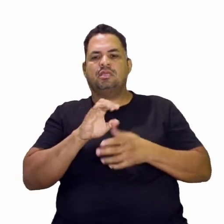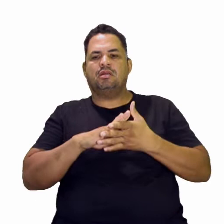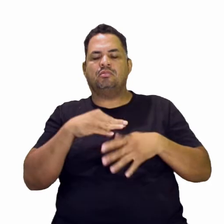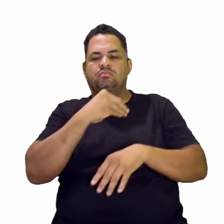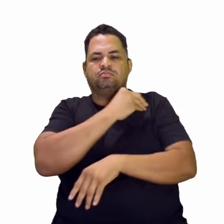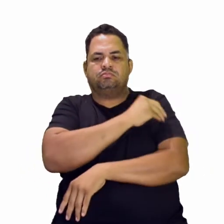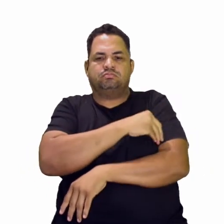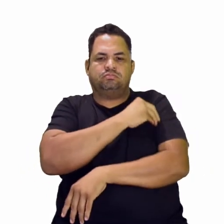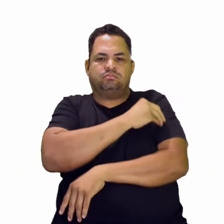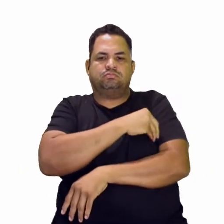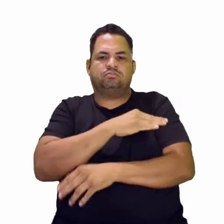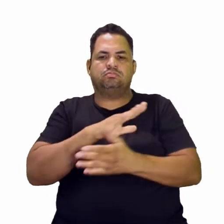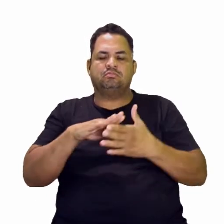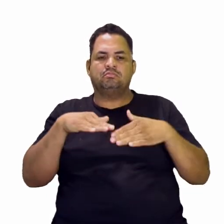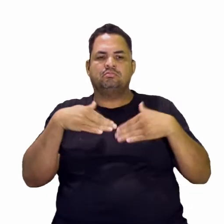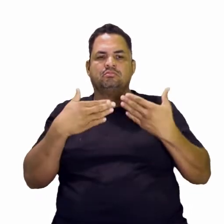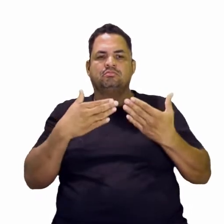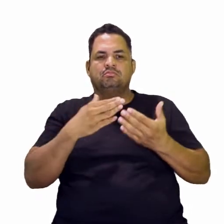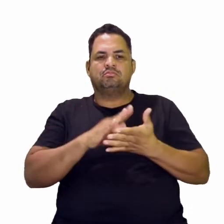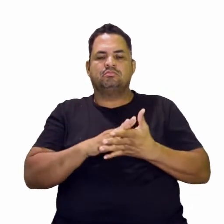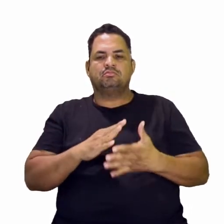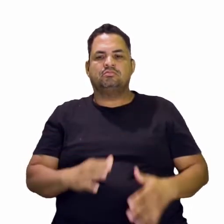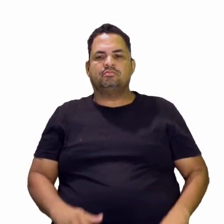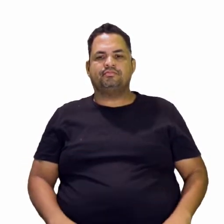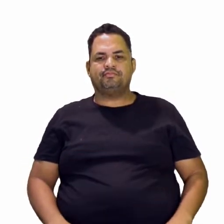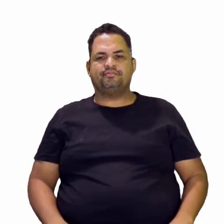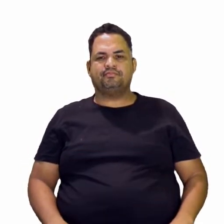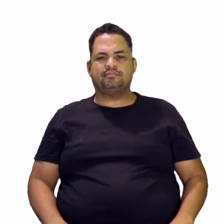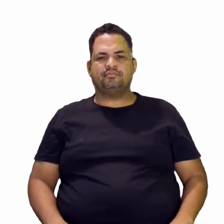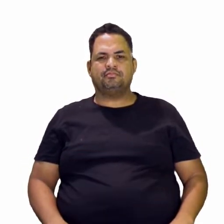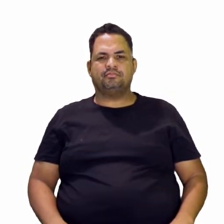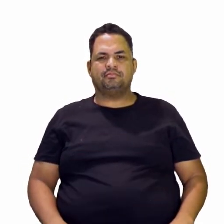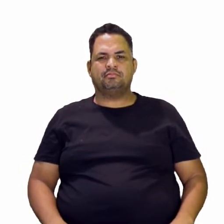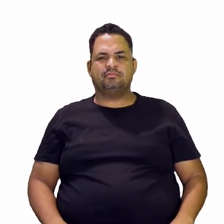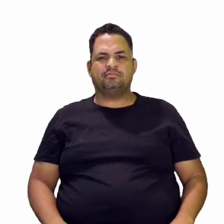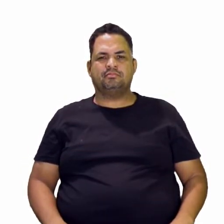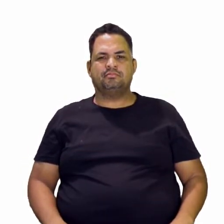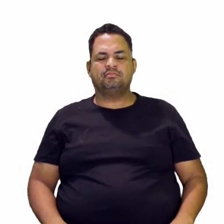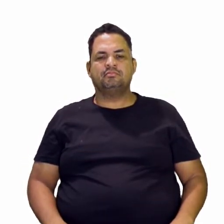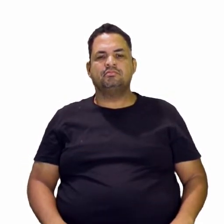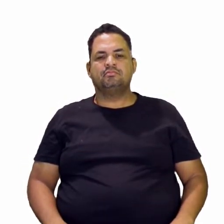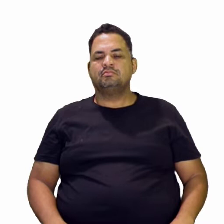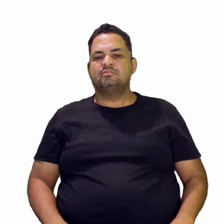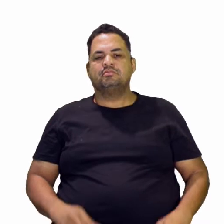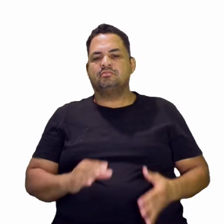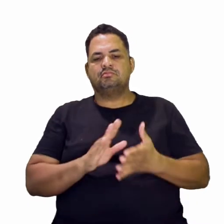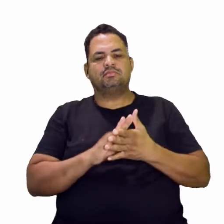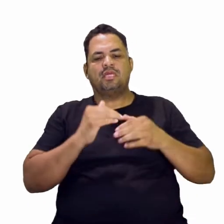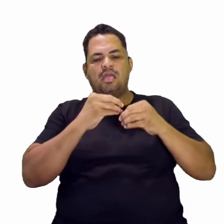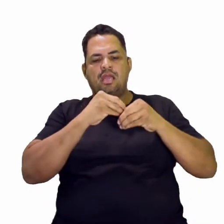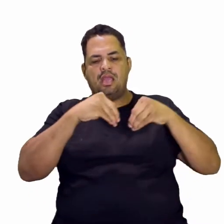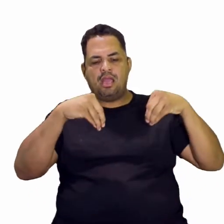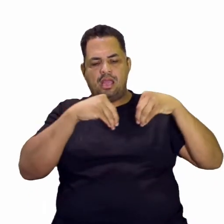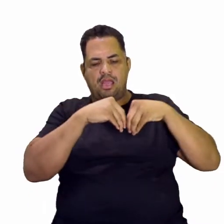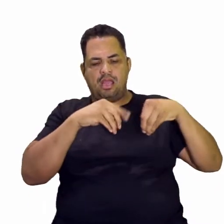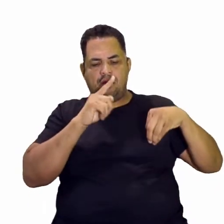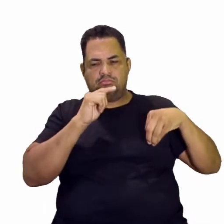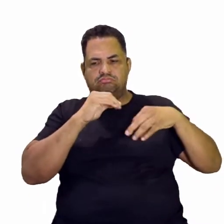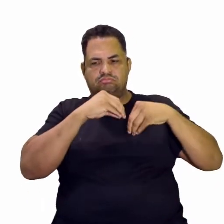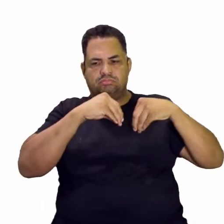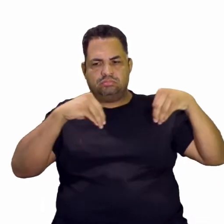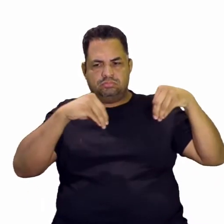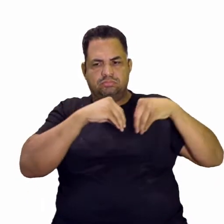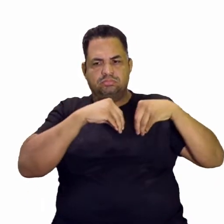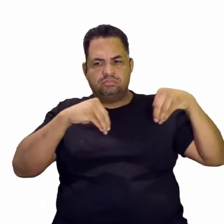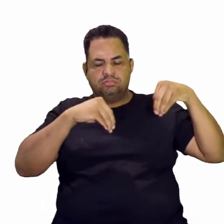e o álcool. Então, quando a gente fala que eles são insolúveis, gente, que eles não, a água não consegue, tá? Eles não conseguem